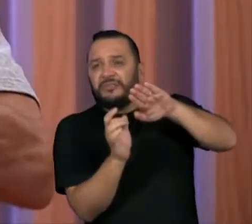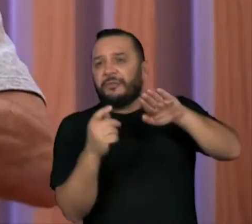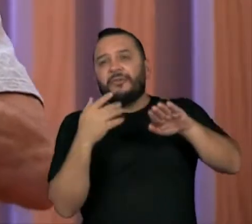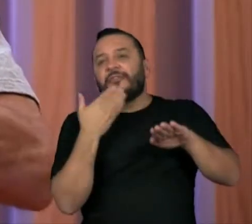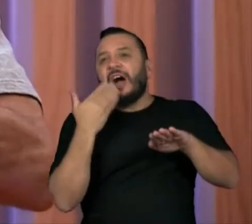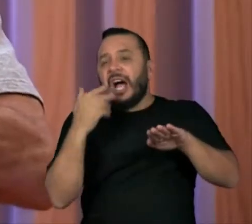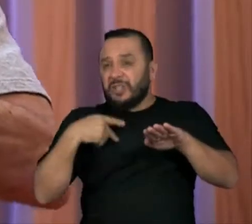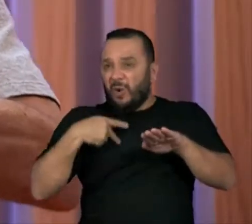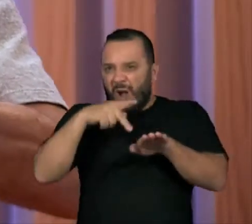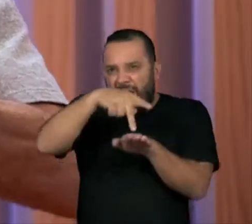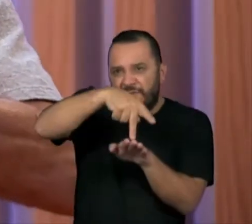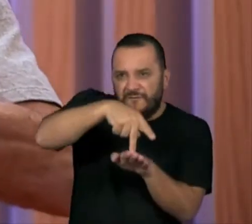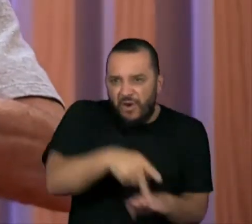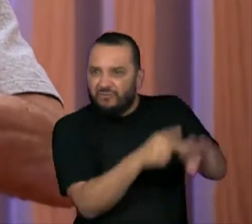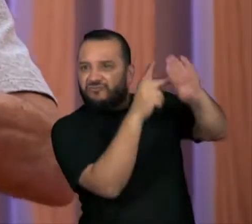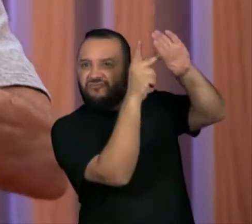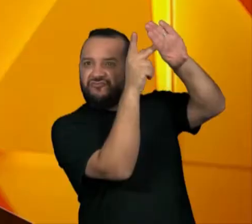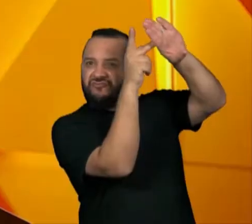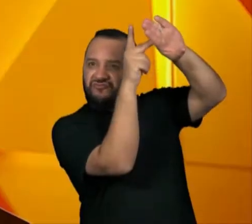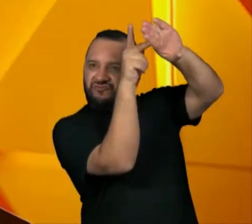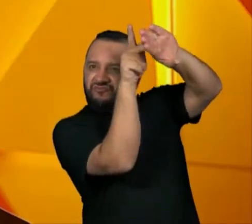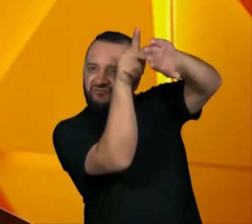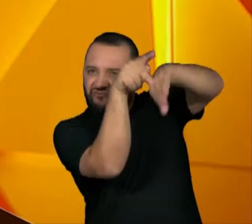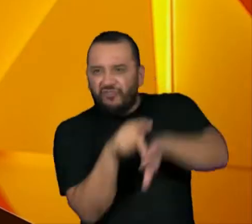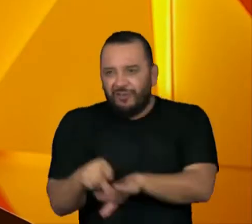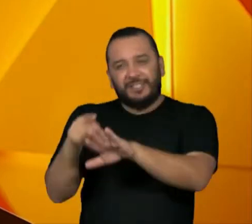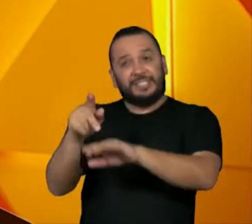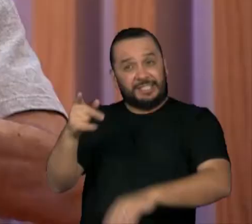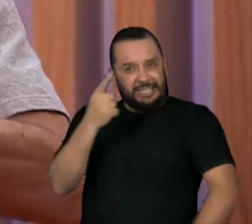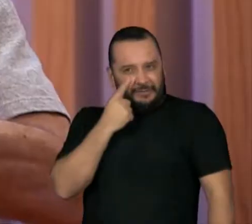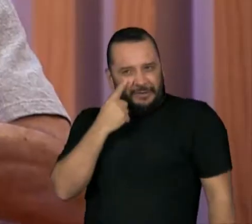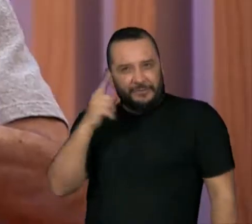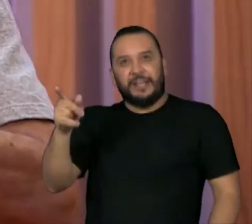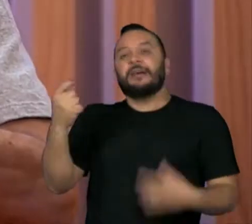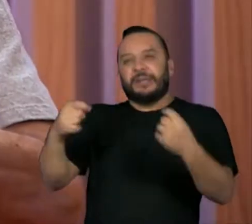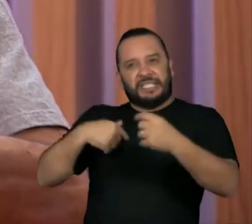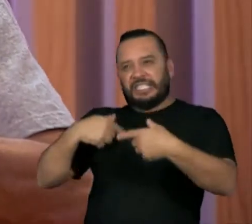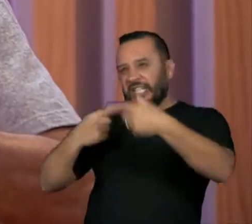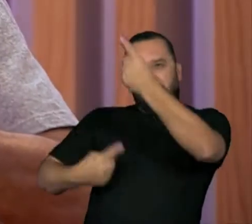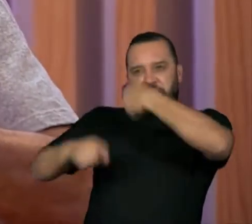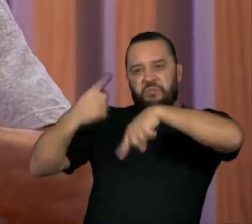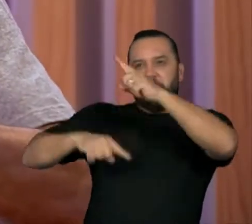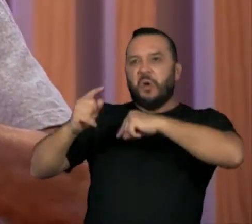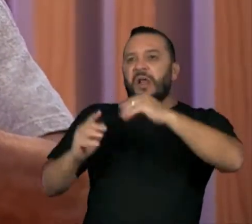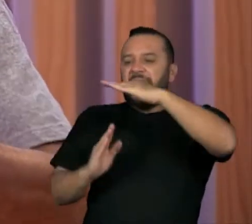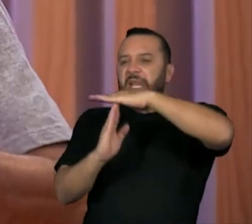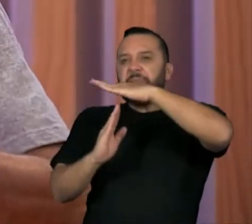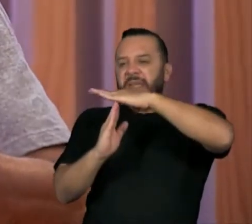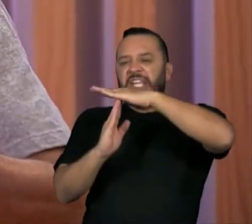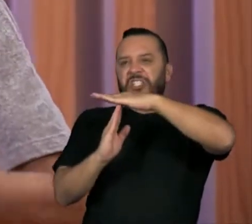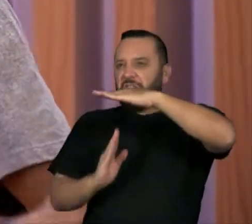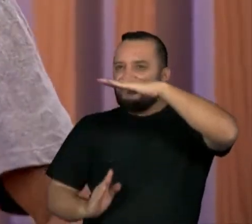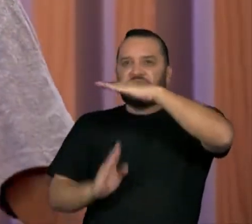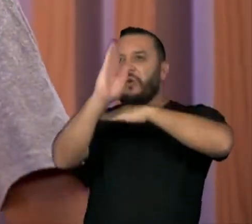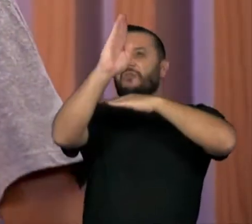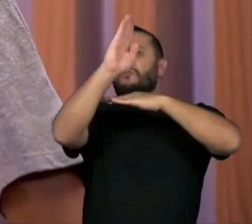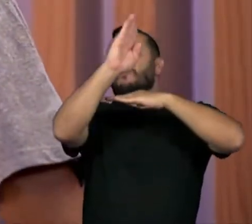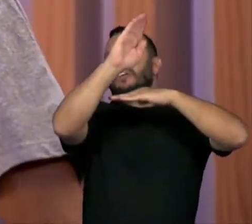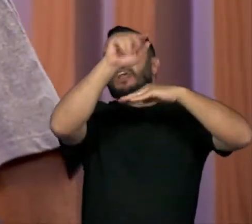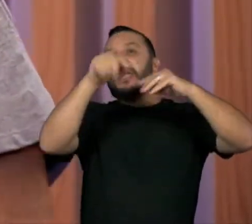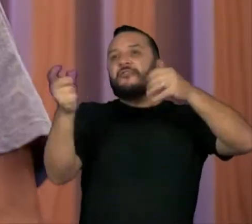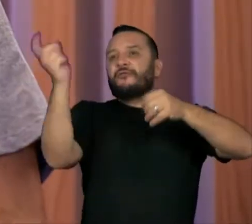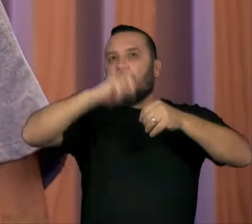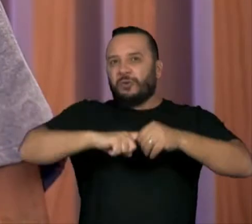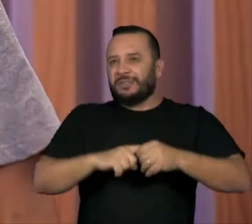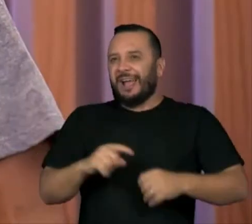se diversificar dos outros competidores, você vai ter que exceder esse limite e começar a voar e voltar para a onda. Na época,